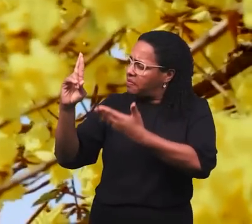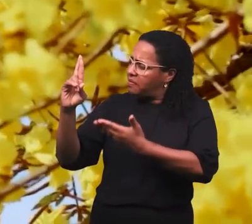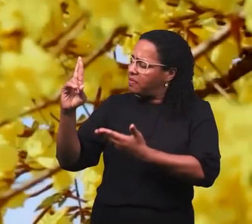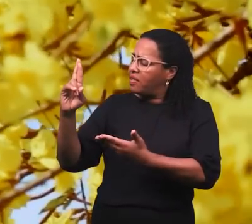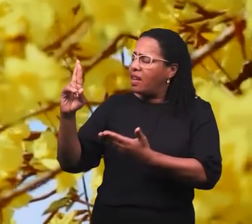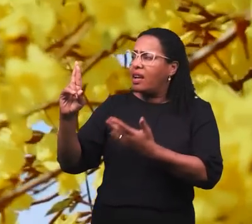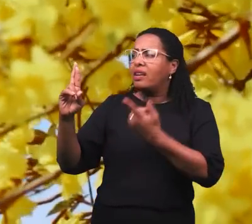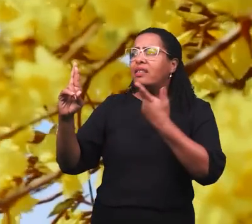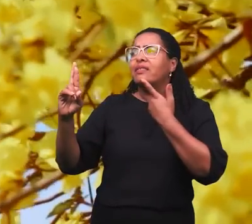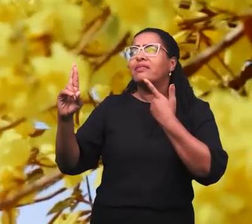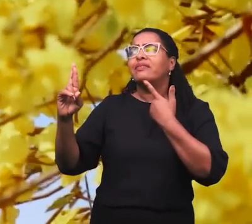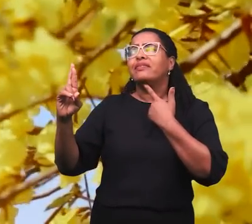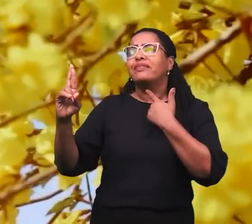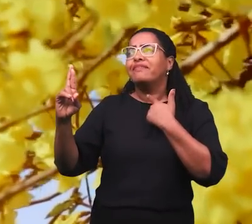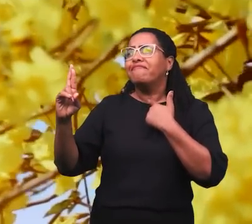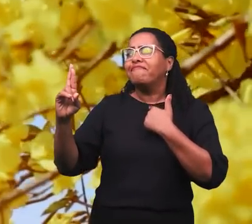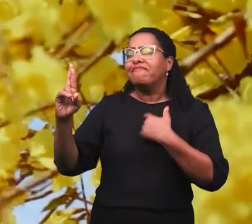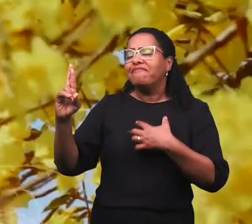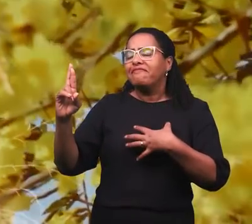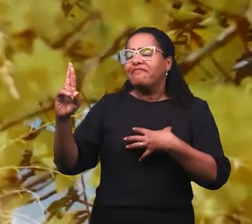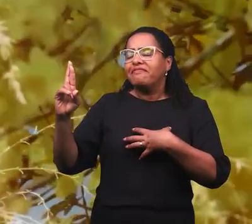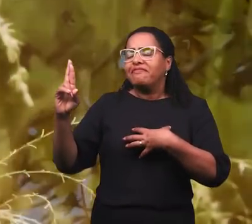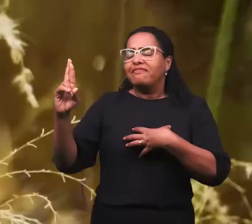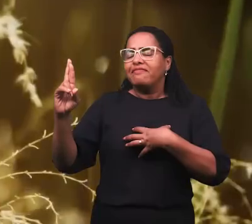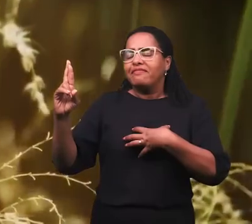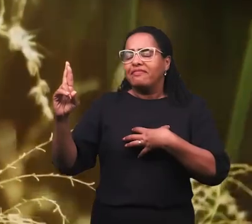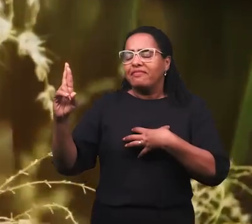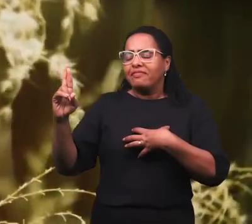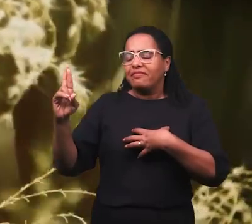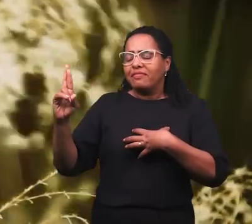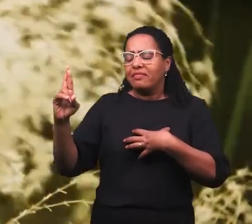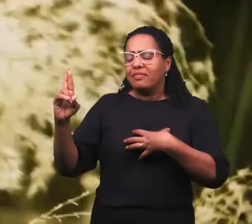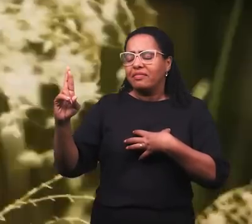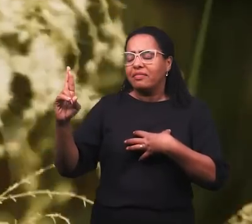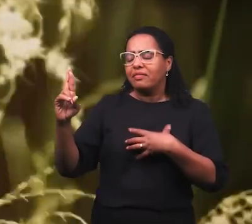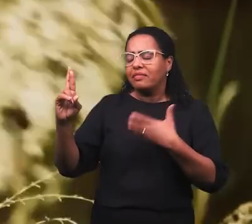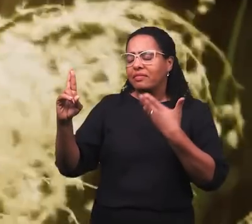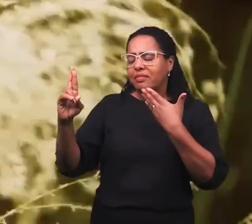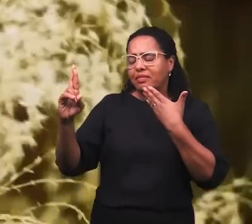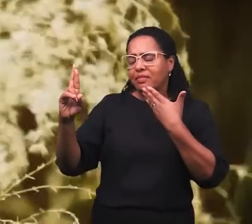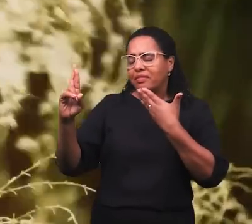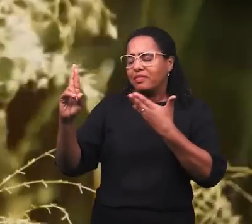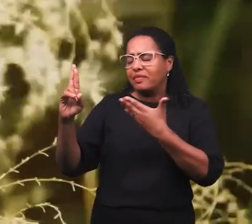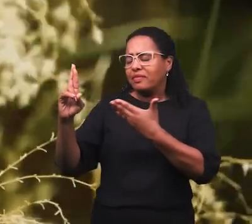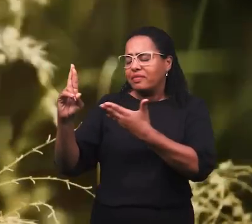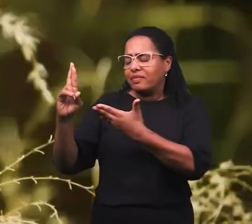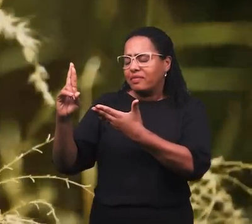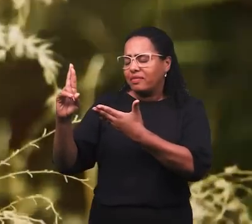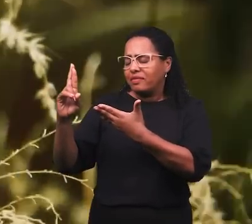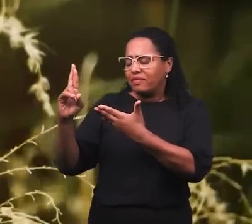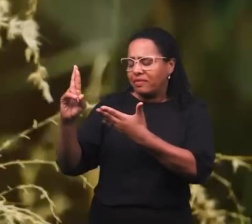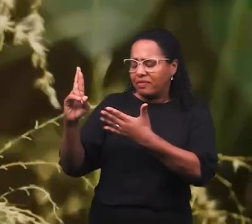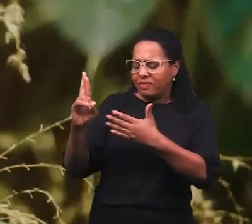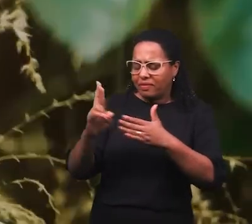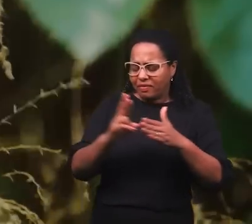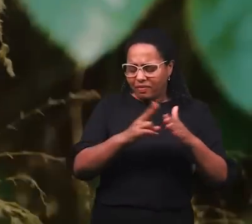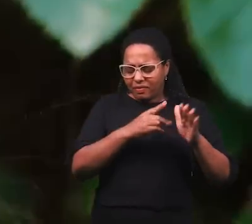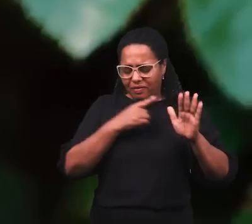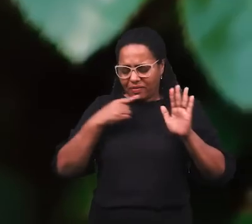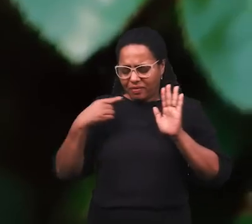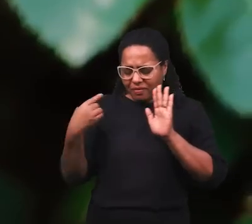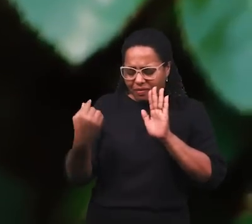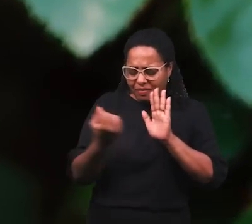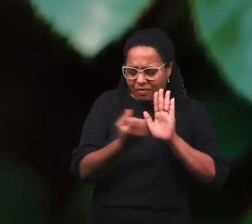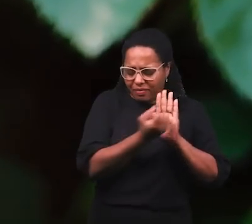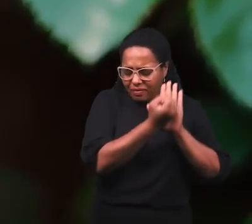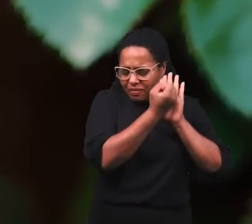Sei que estás aqui e isto quero eu sentir.